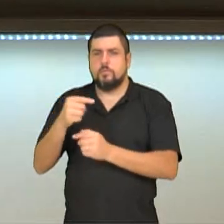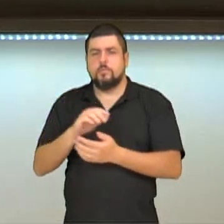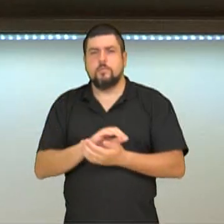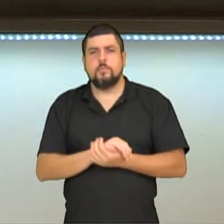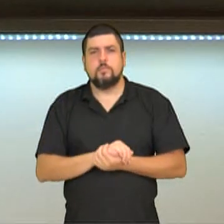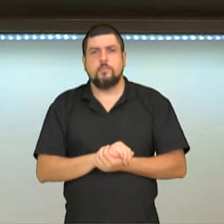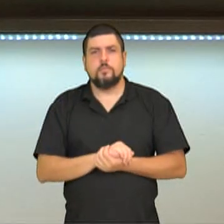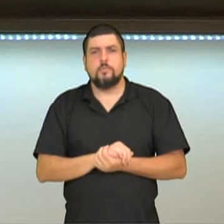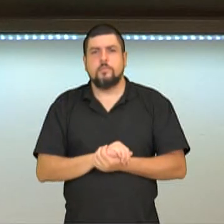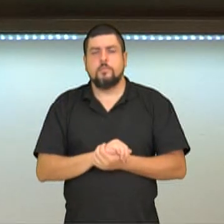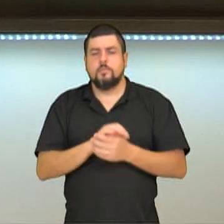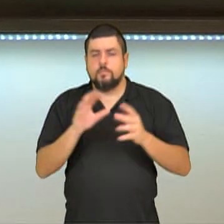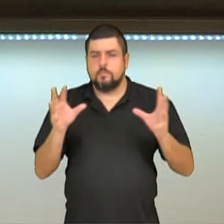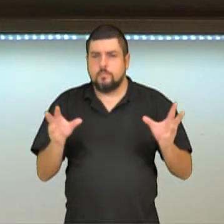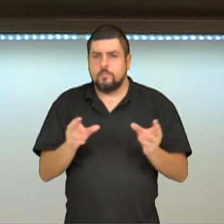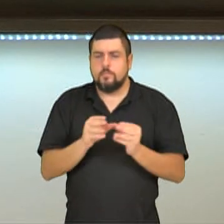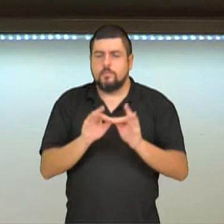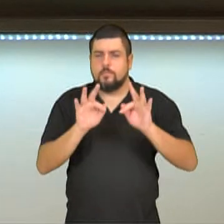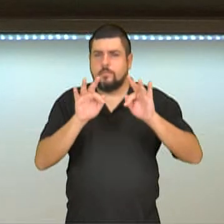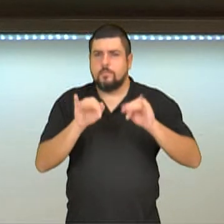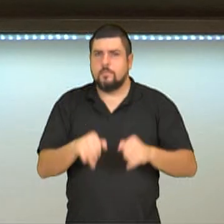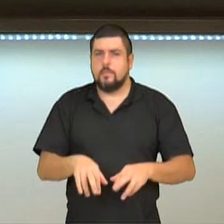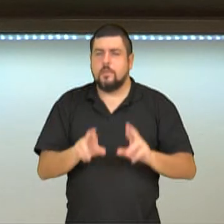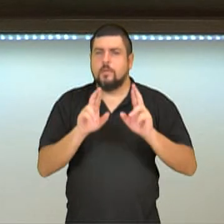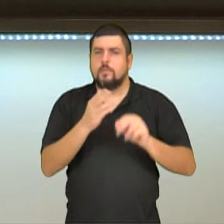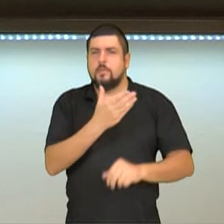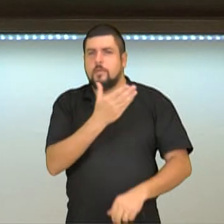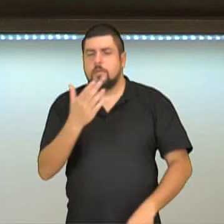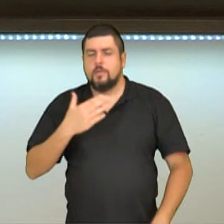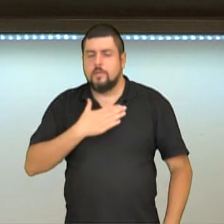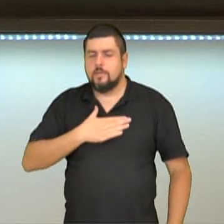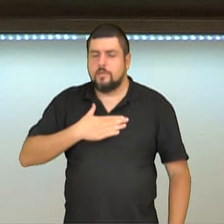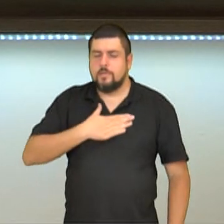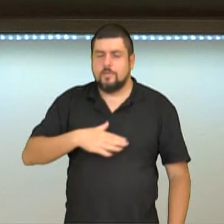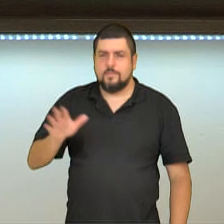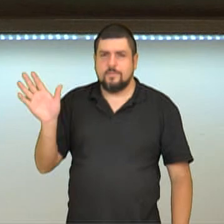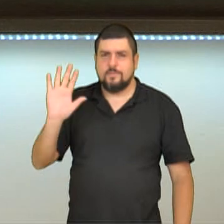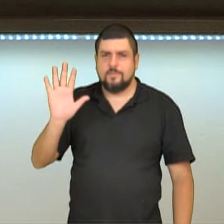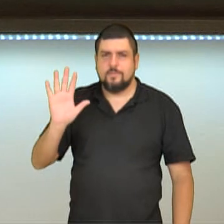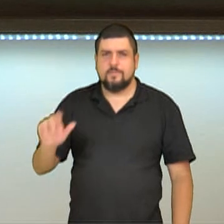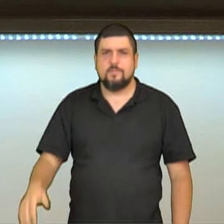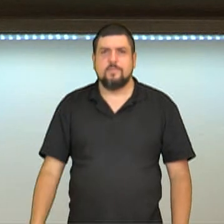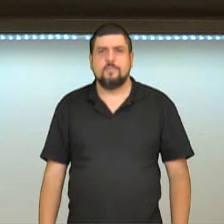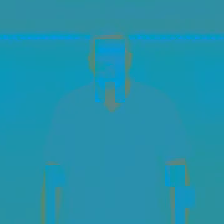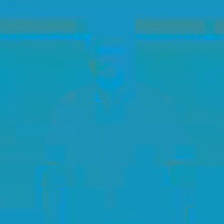certo? Com isso a gente finaliza, espero que vocês tenham gostado e fico o meu até breve.